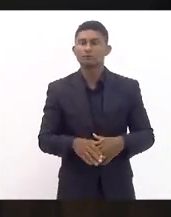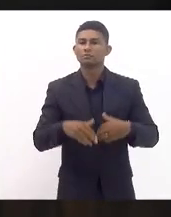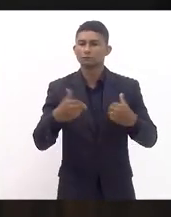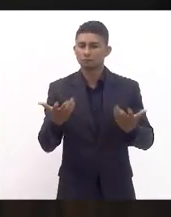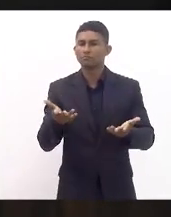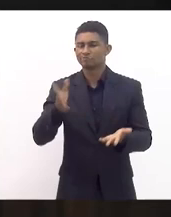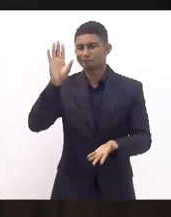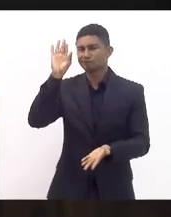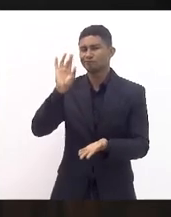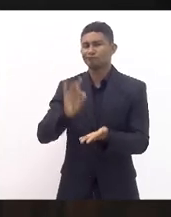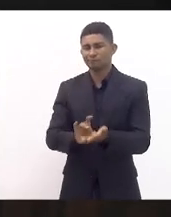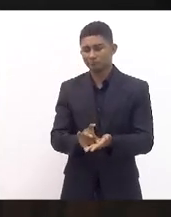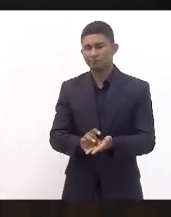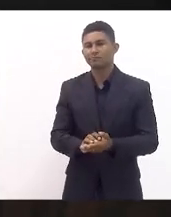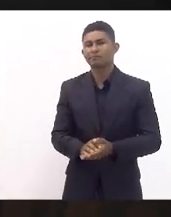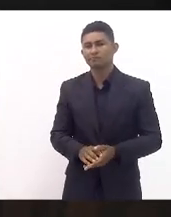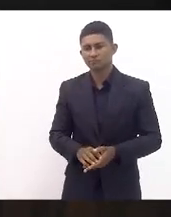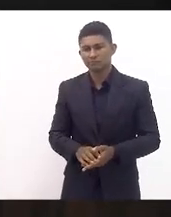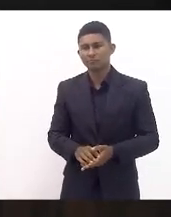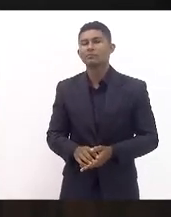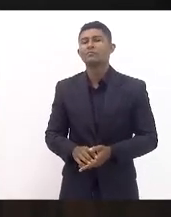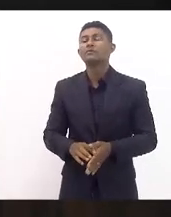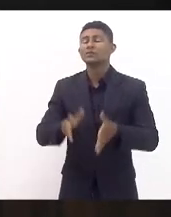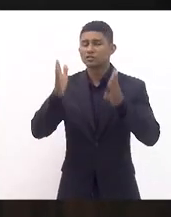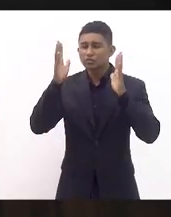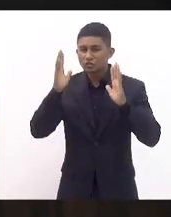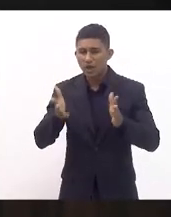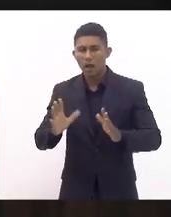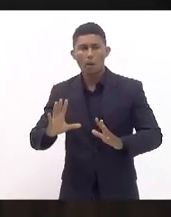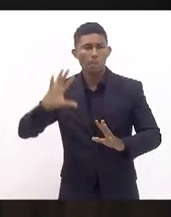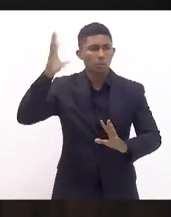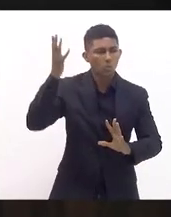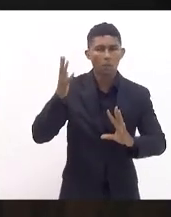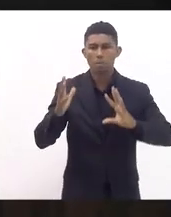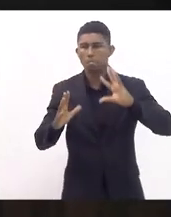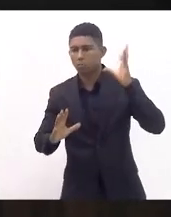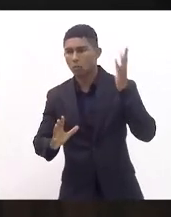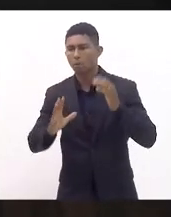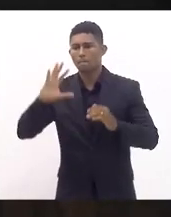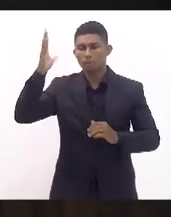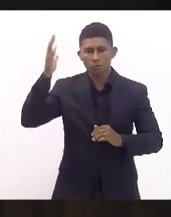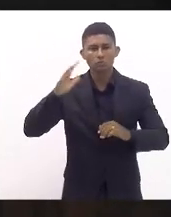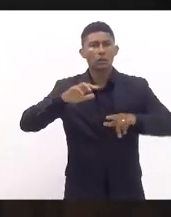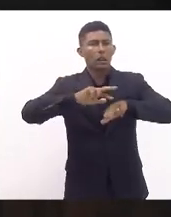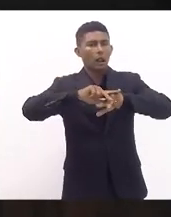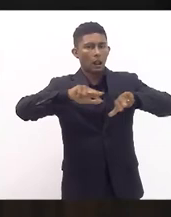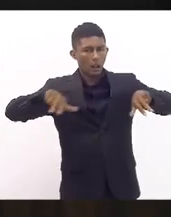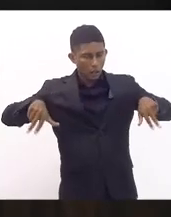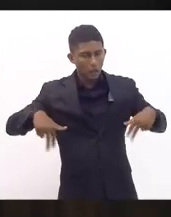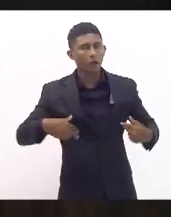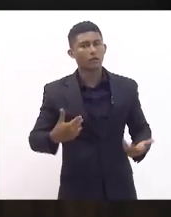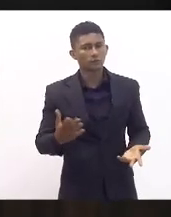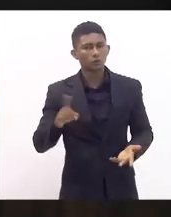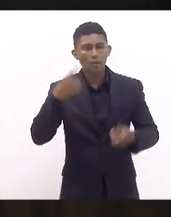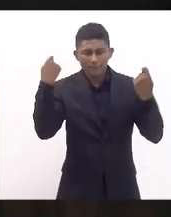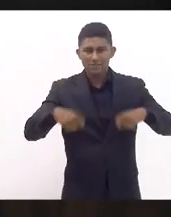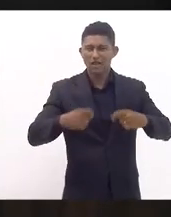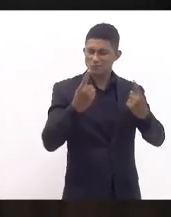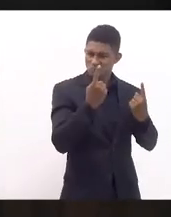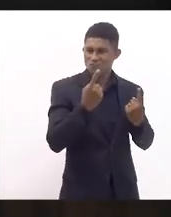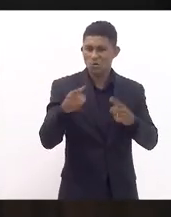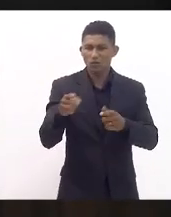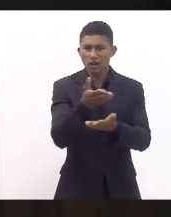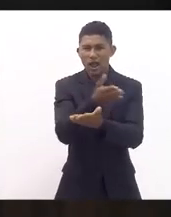fato, vem acontecendo frequentemente, a gente precisa combater veementemente essas atitudes